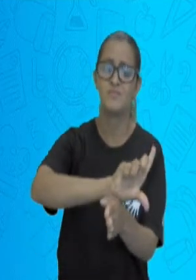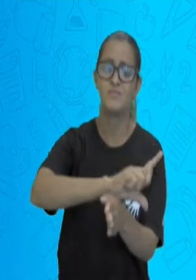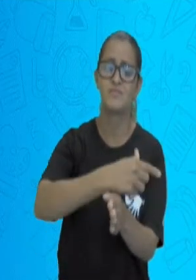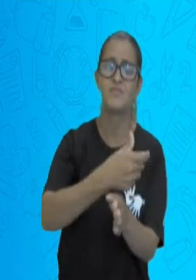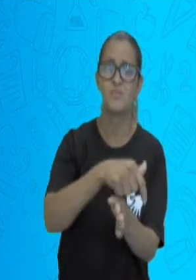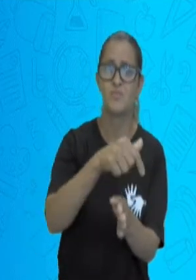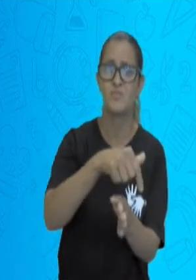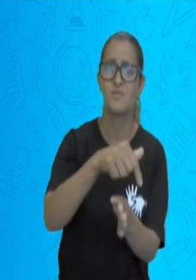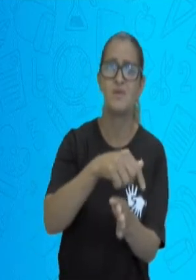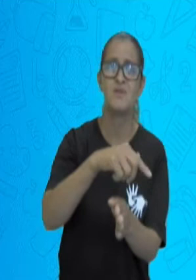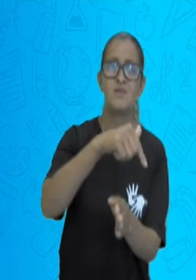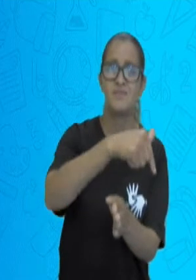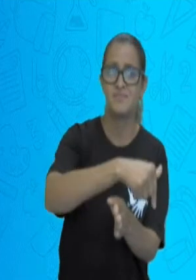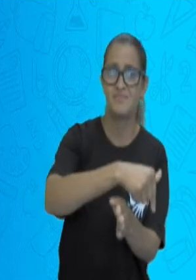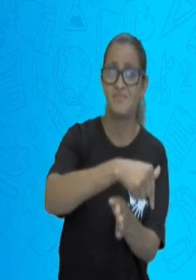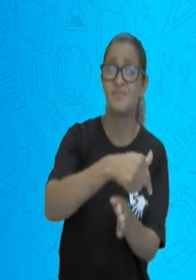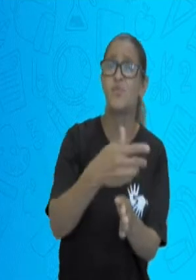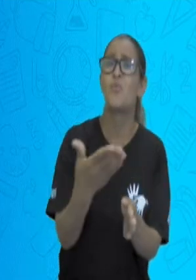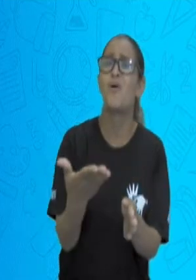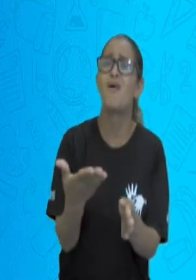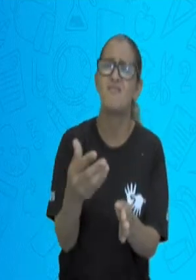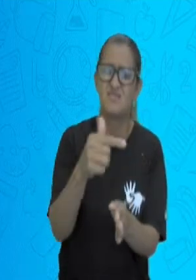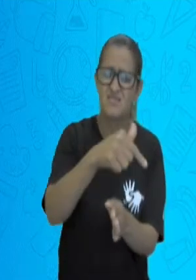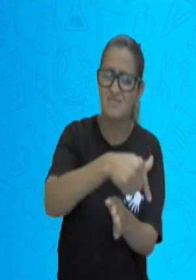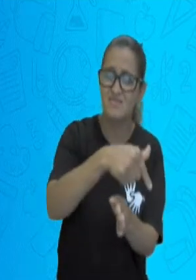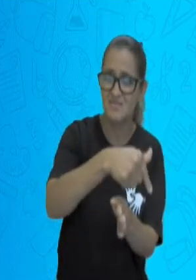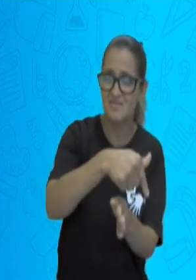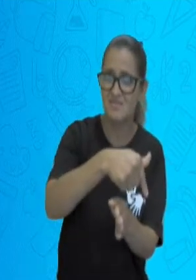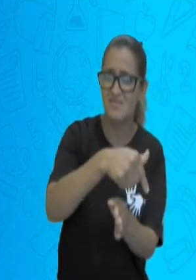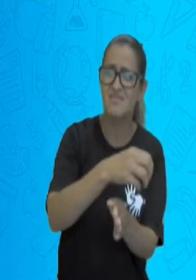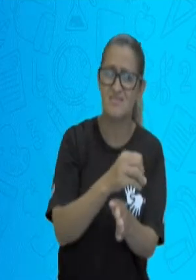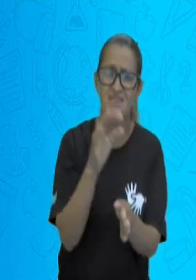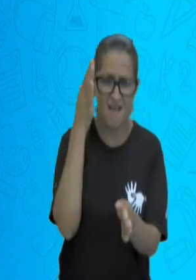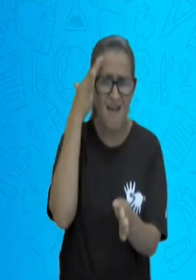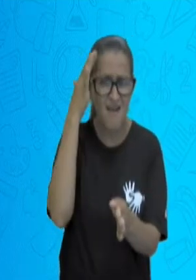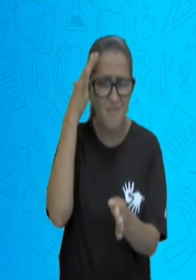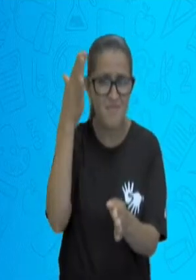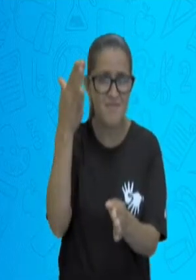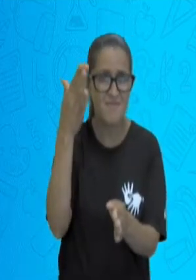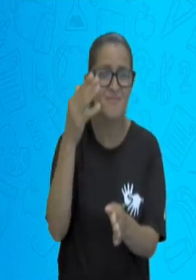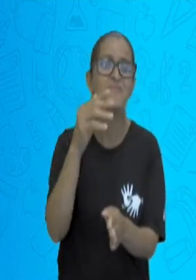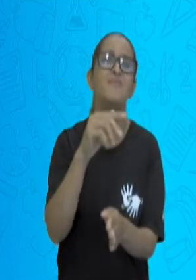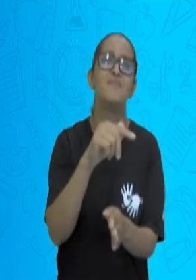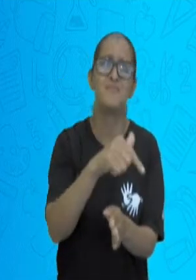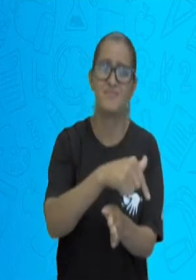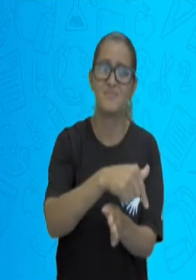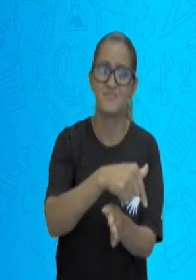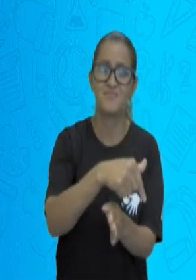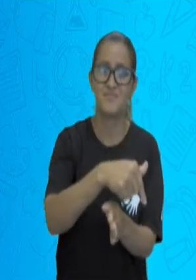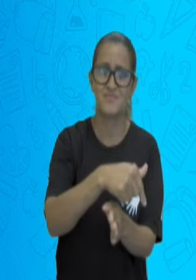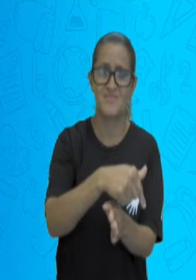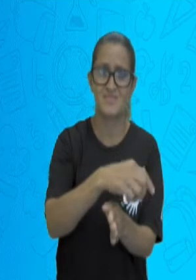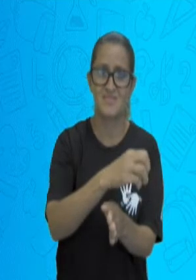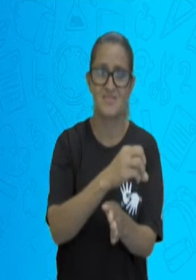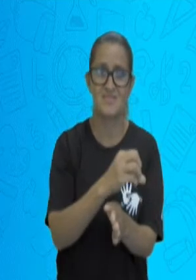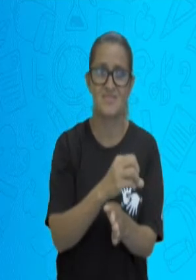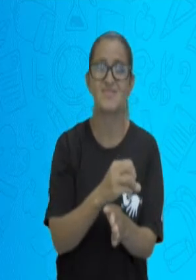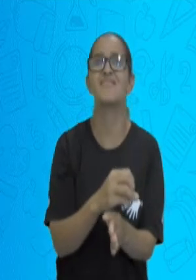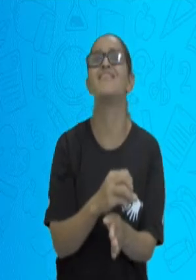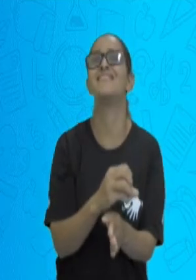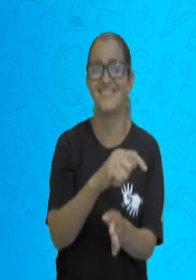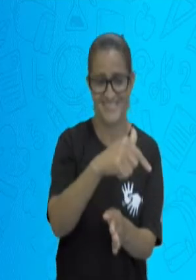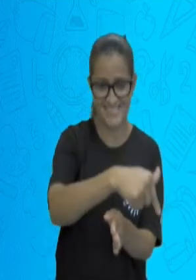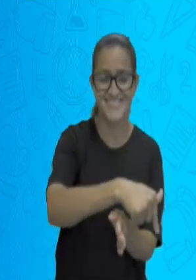O próximo número é o 71. Qual número que vem antes do 71? Você sabe?